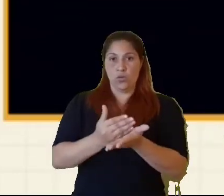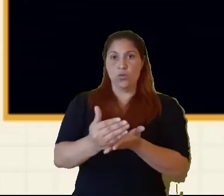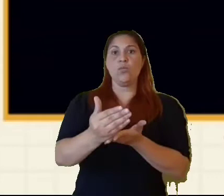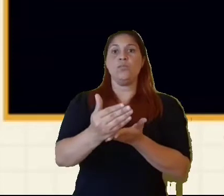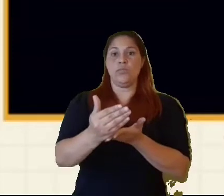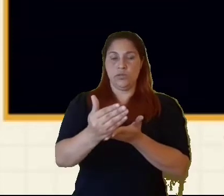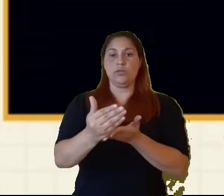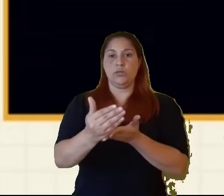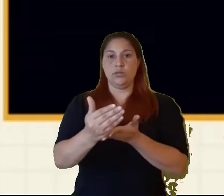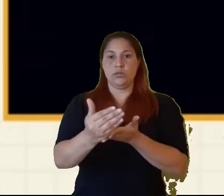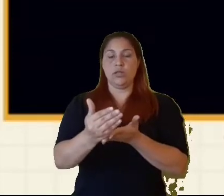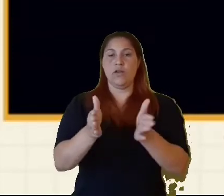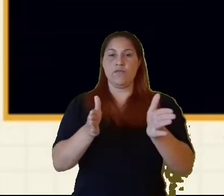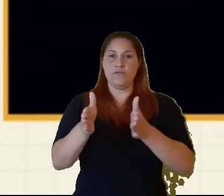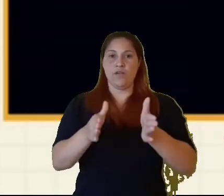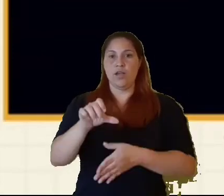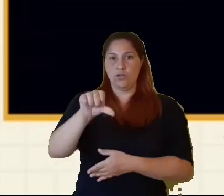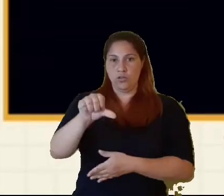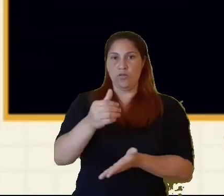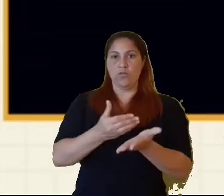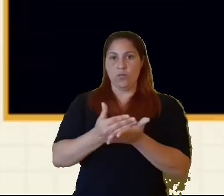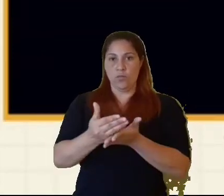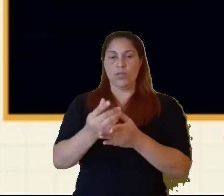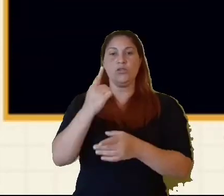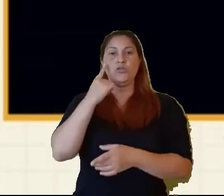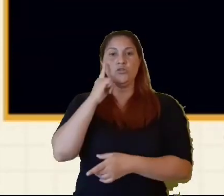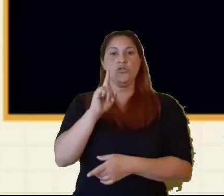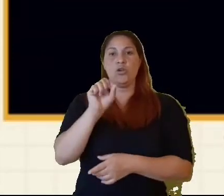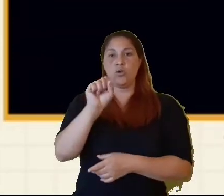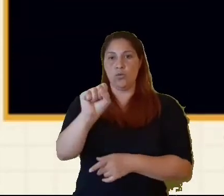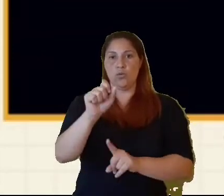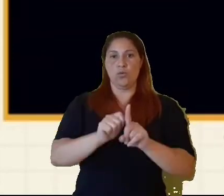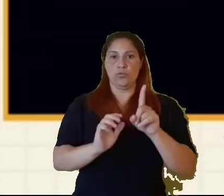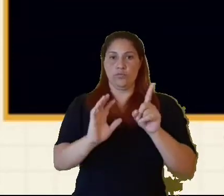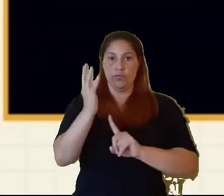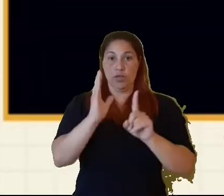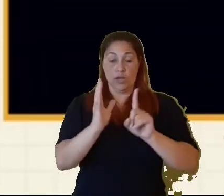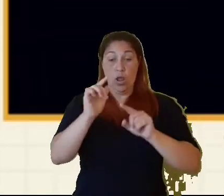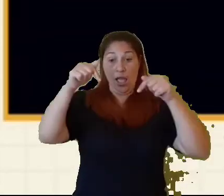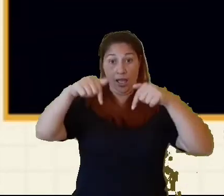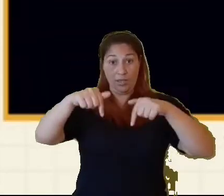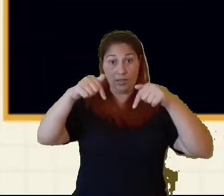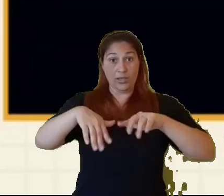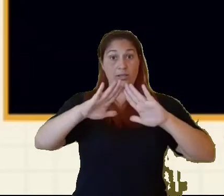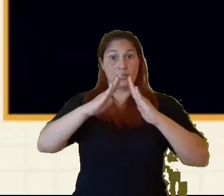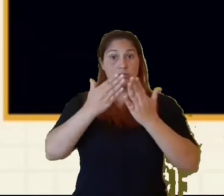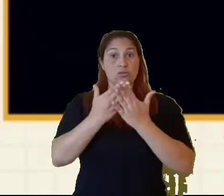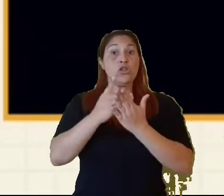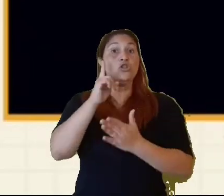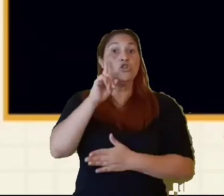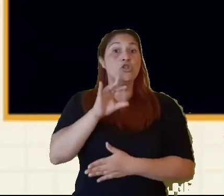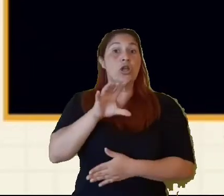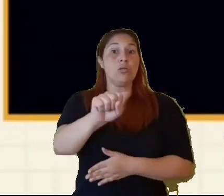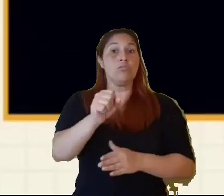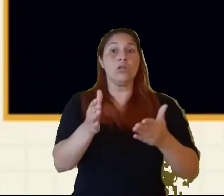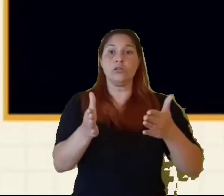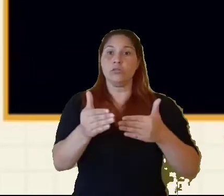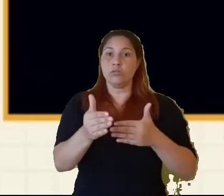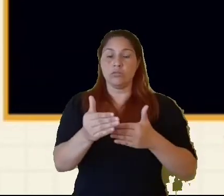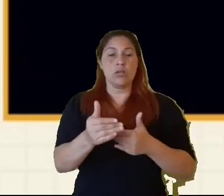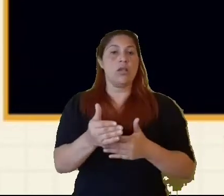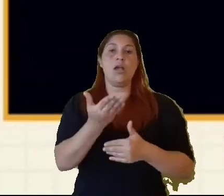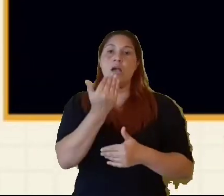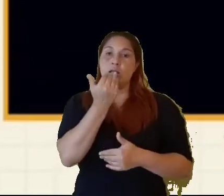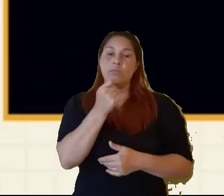agora da fase 9, ela inicia dia 8 de fevereiro. A gente ainda não tem a data da nossa escola e assim que tiver eu